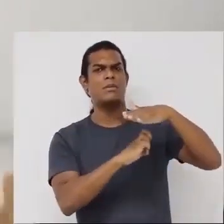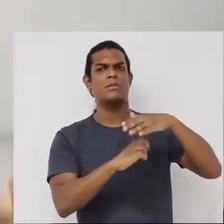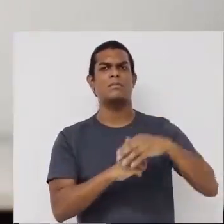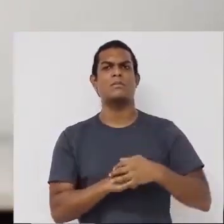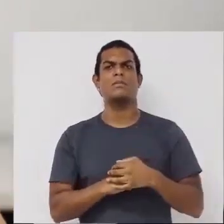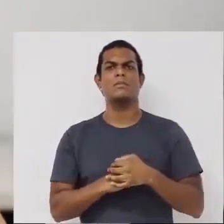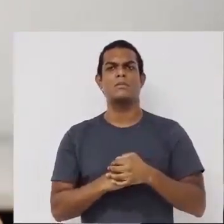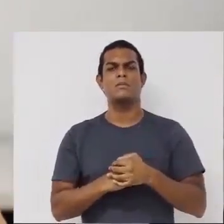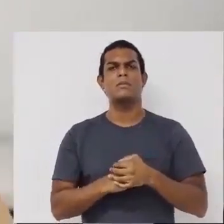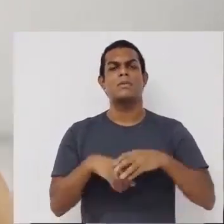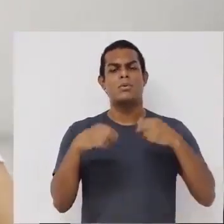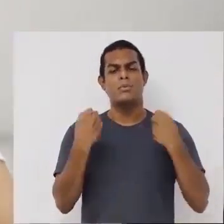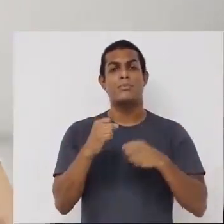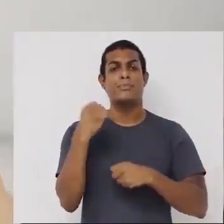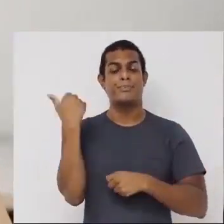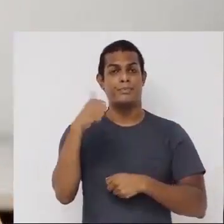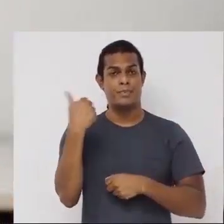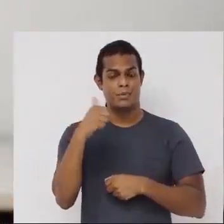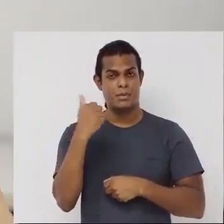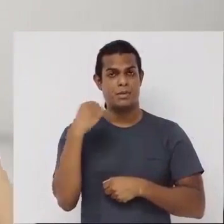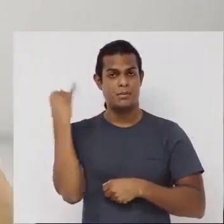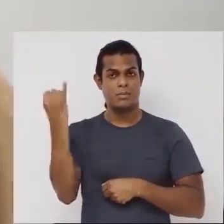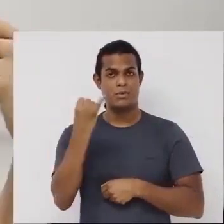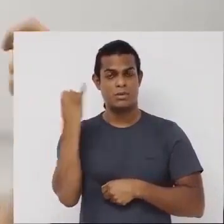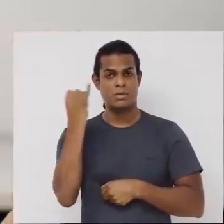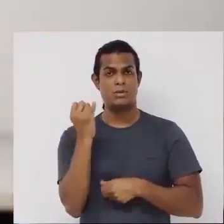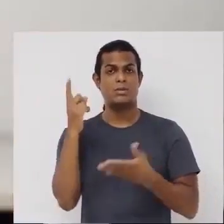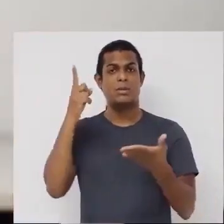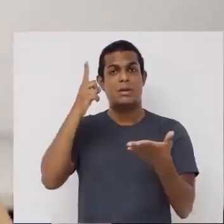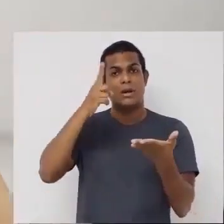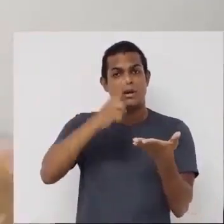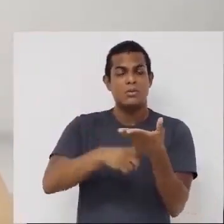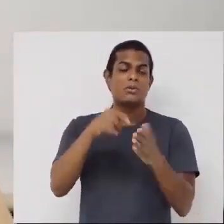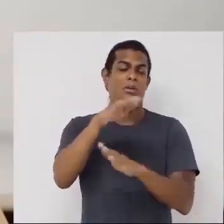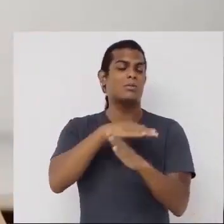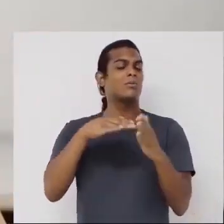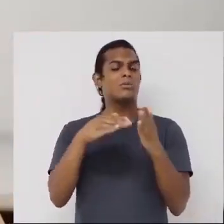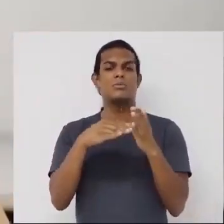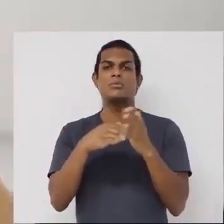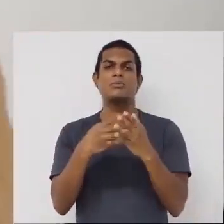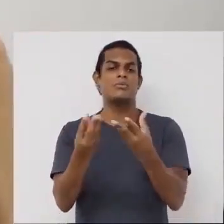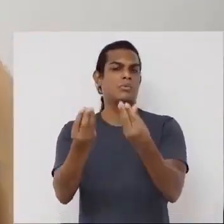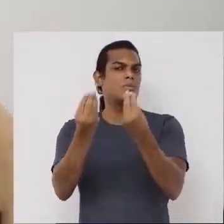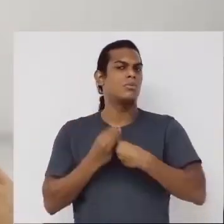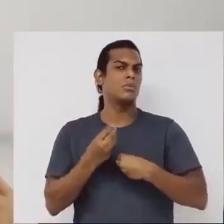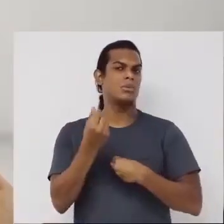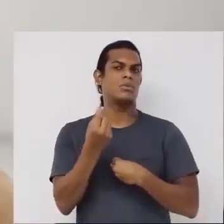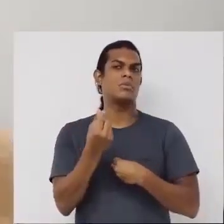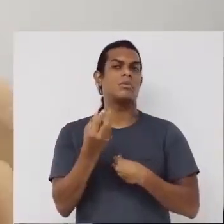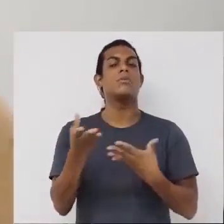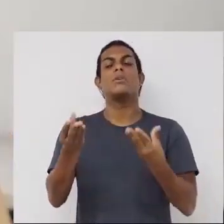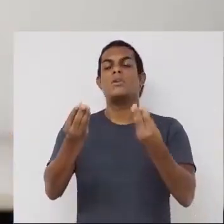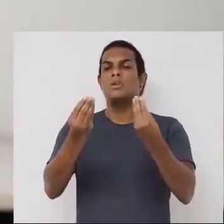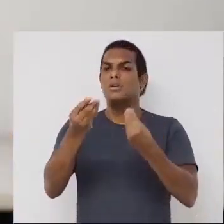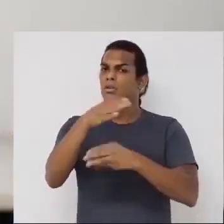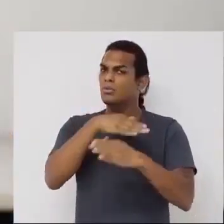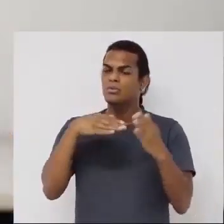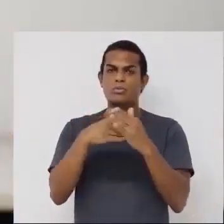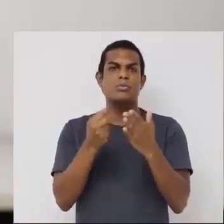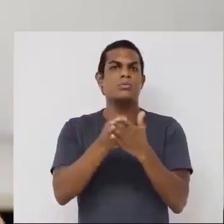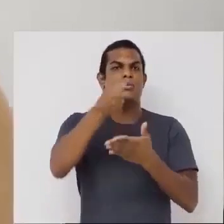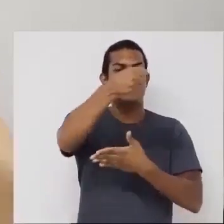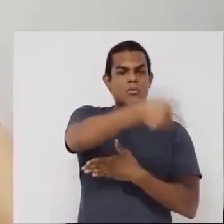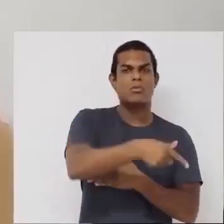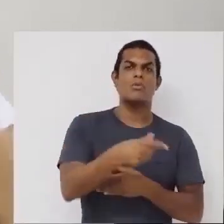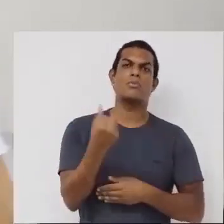que eu preciso fazer é anotar tudo o que eu ganho, anotar tudo o que eu gasto na minha vida pessoal e na minha vida